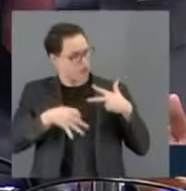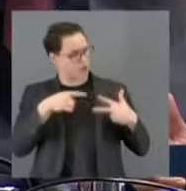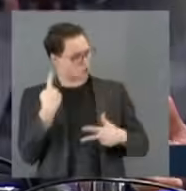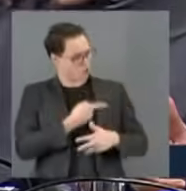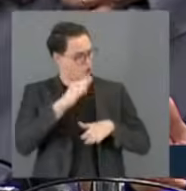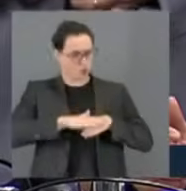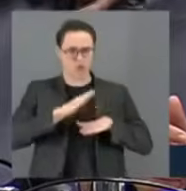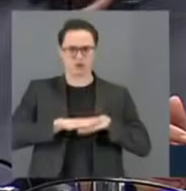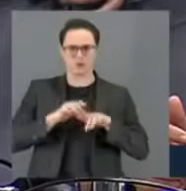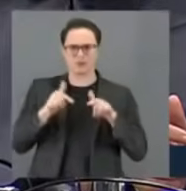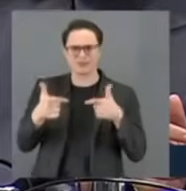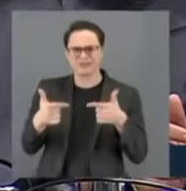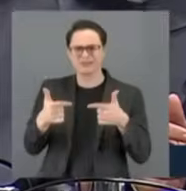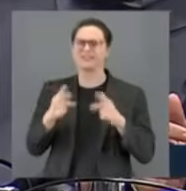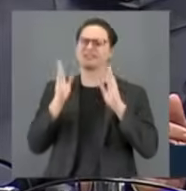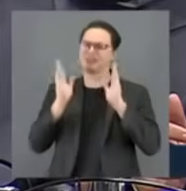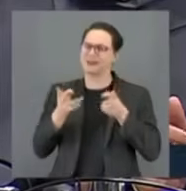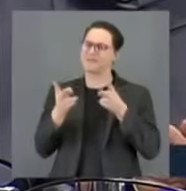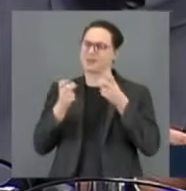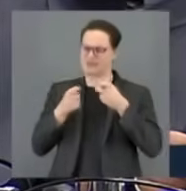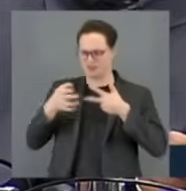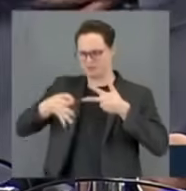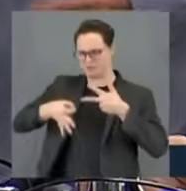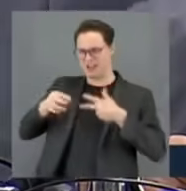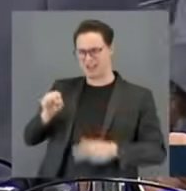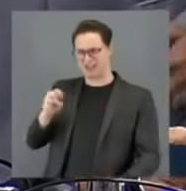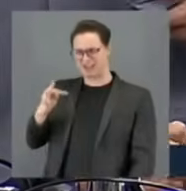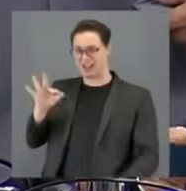Supremo legislando outras vezes.